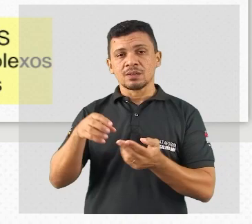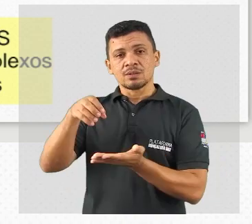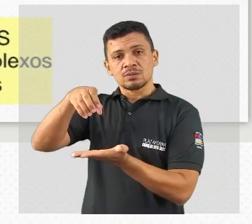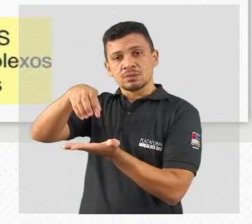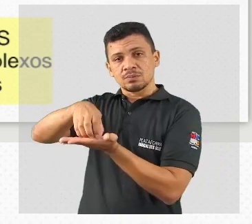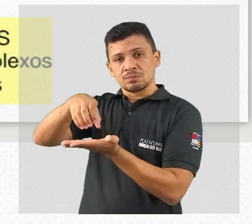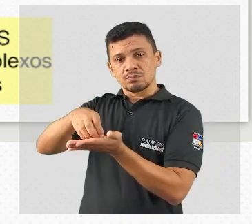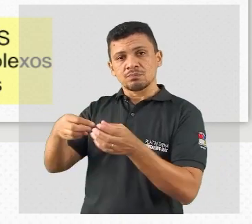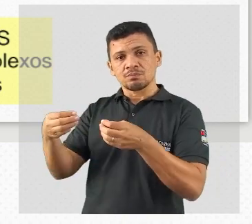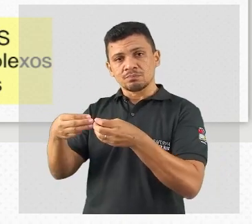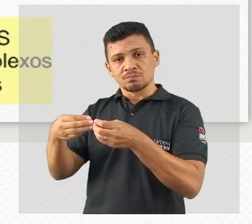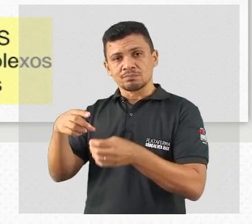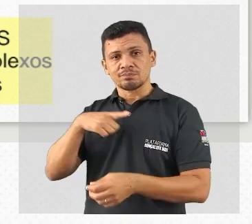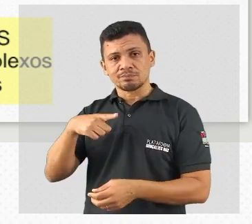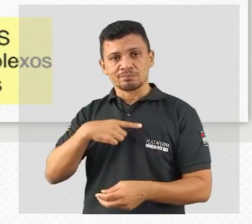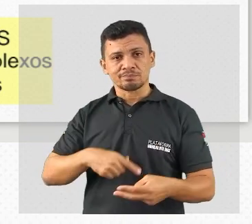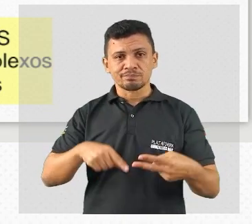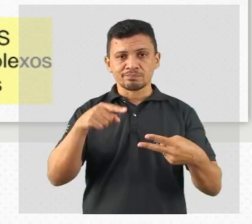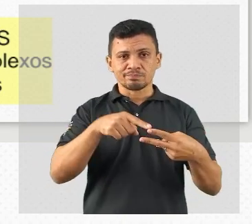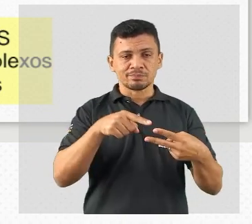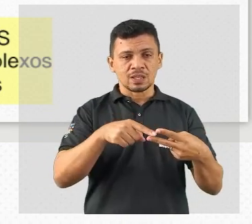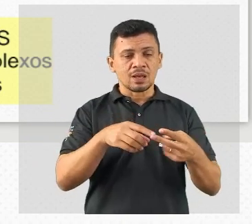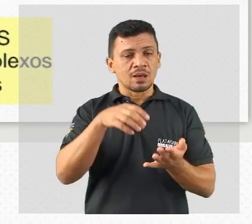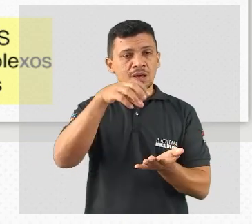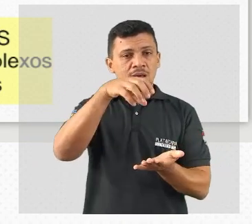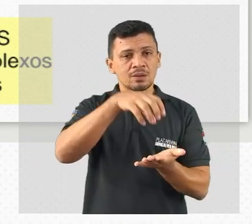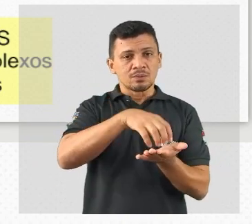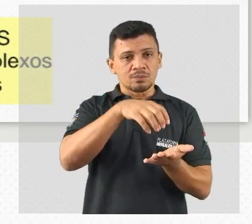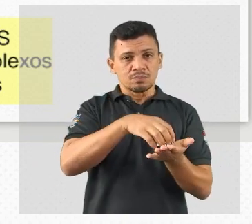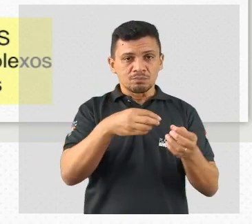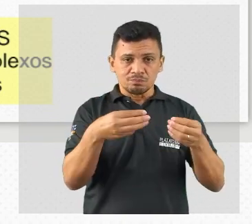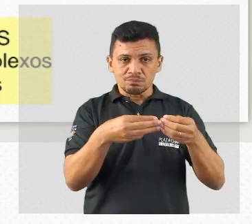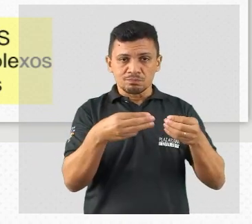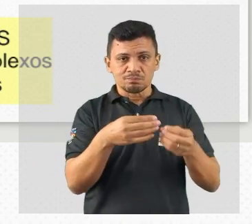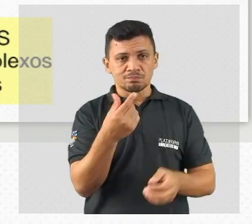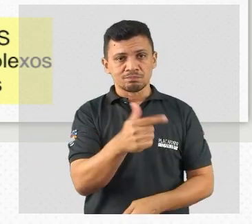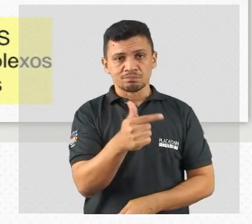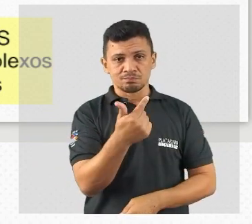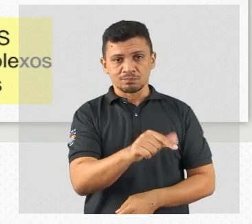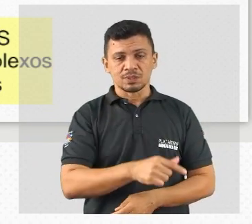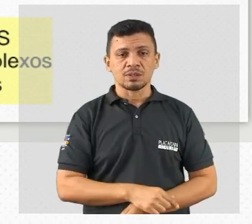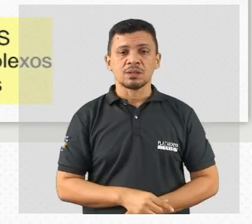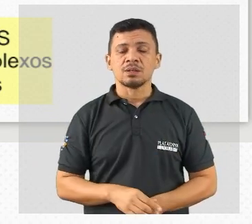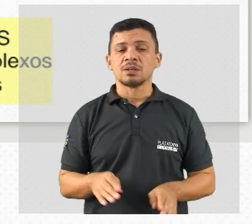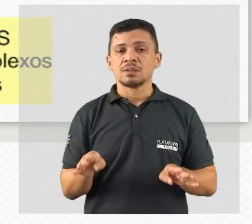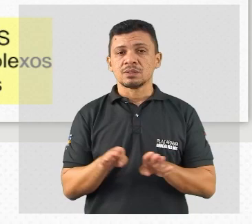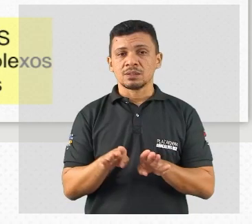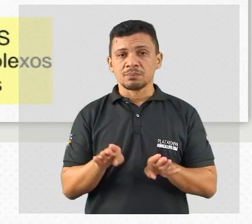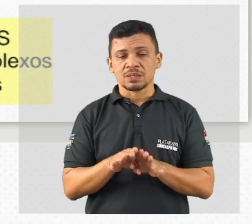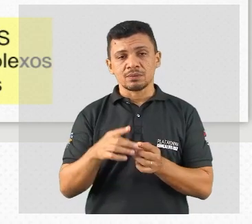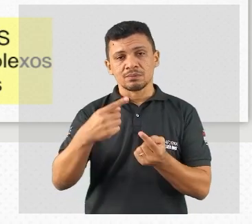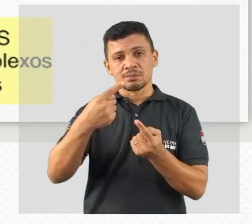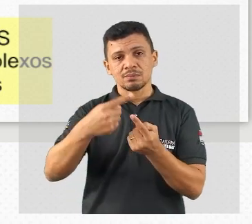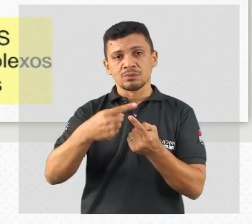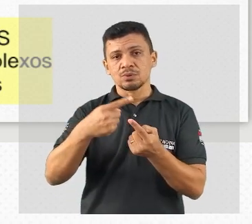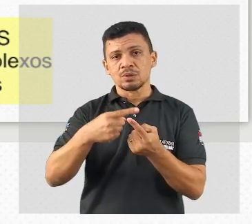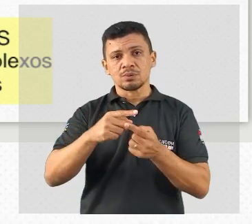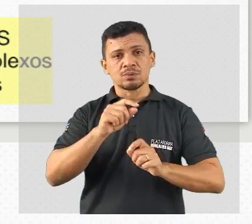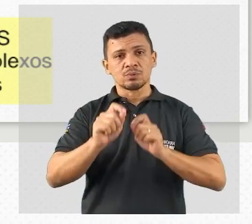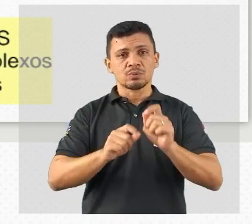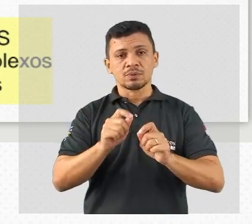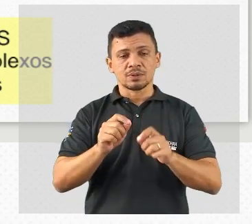E além dessa classificação de estrutura, de complexidade, existem também a classificação com relação